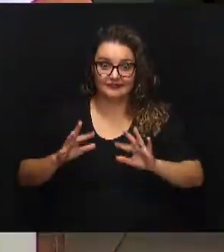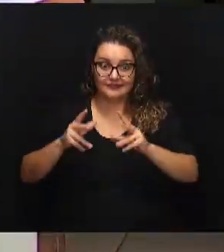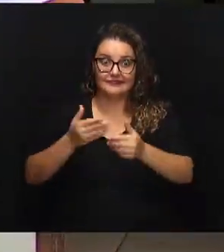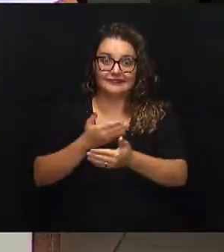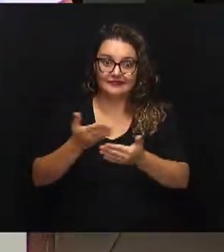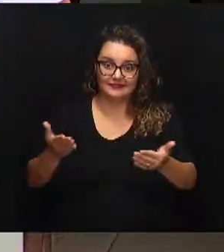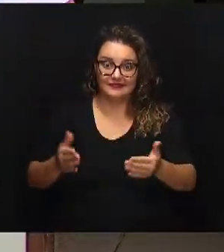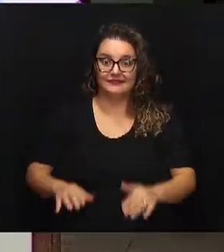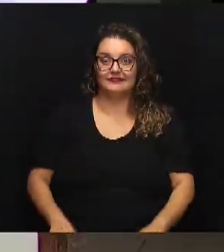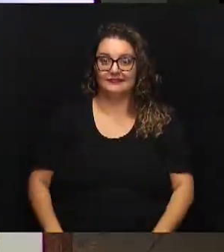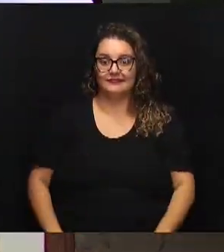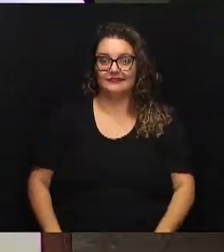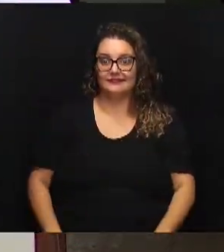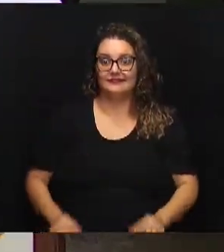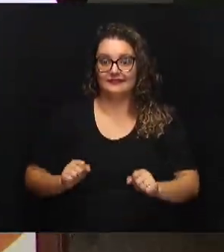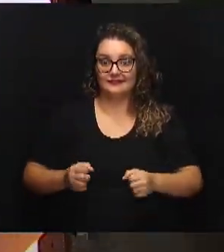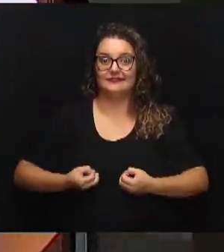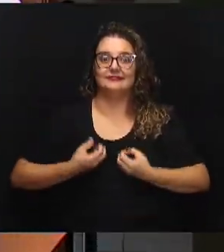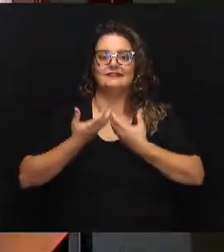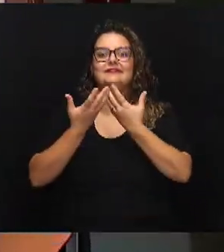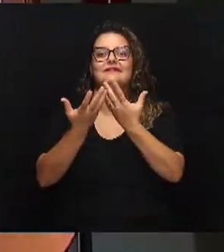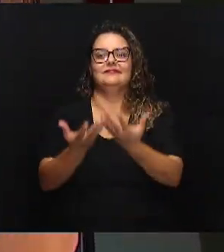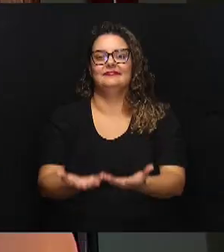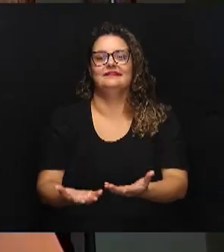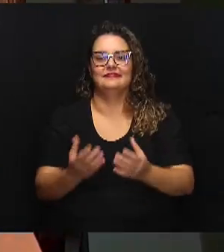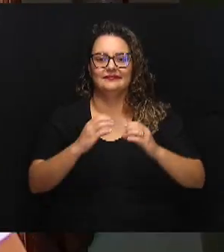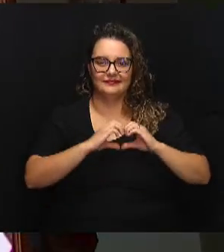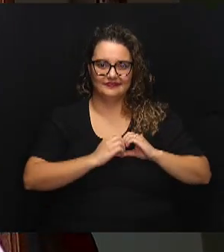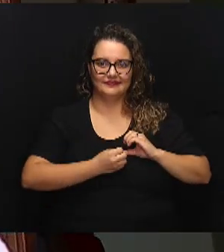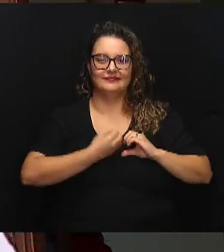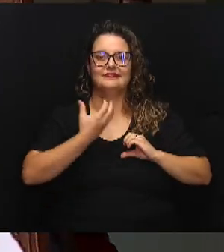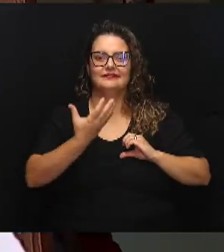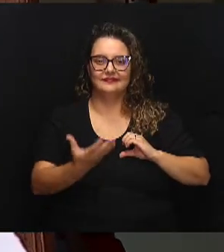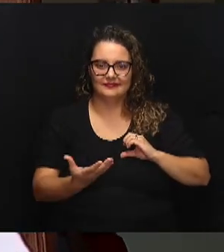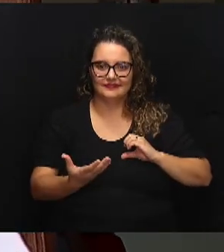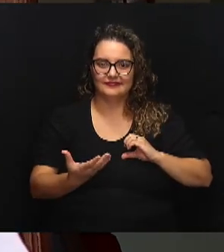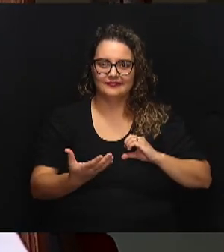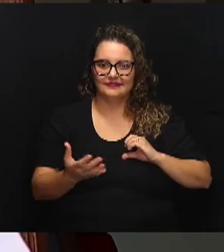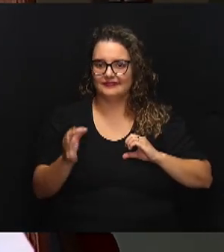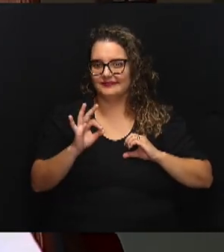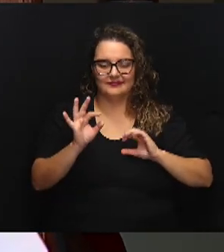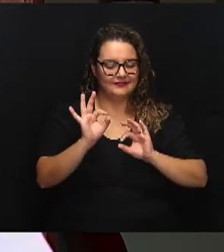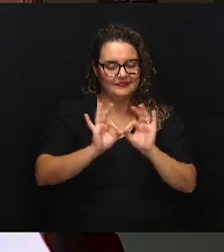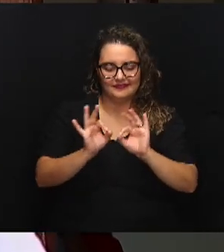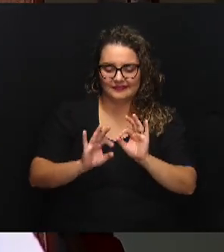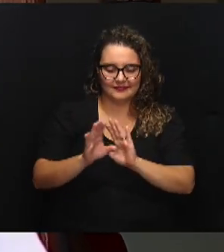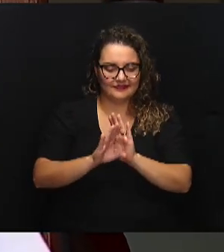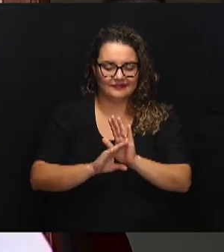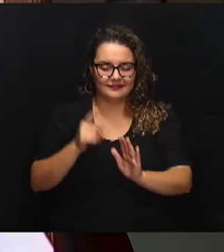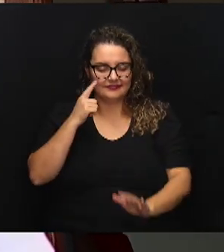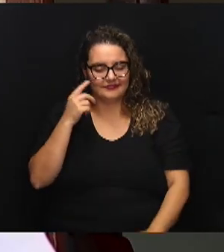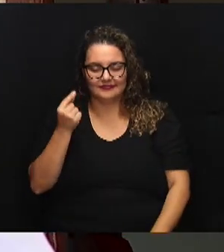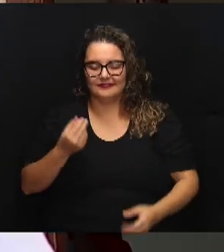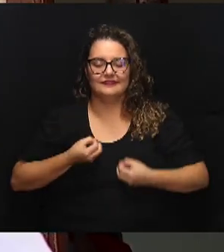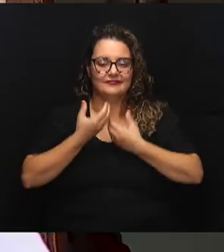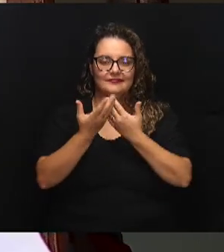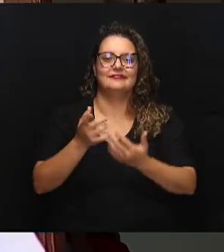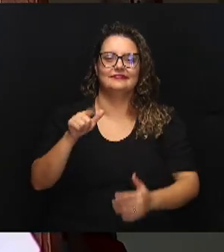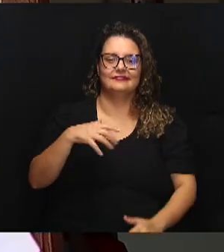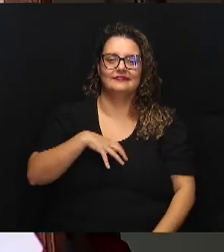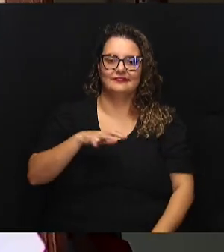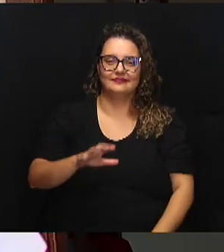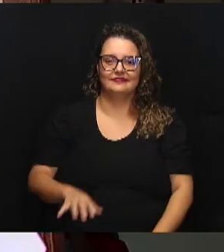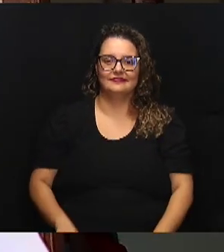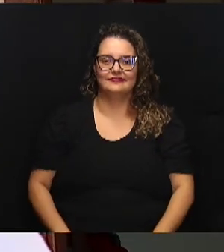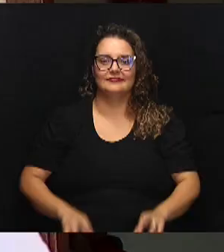todos. E é o que eu posso transmitir para vocês, é algo do meu coração, que veio agora, não foi nada programado. E assim é isso, né? Então